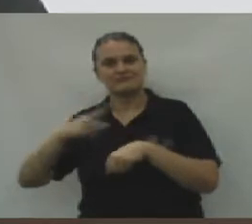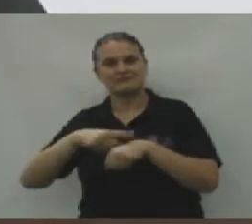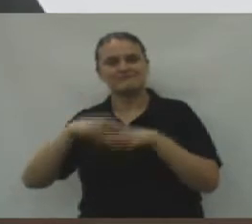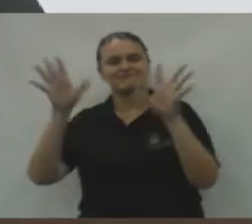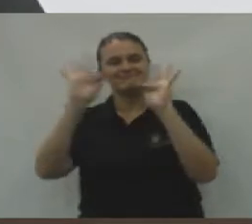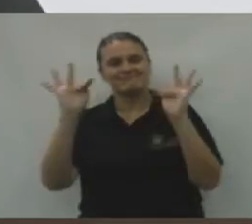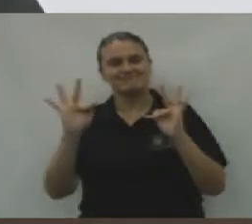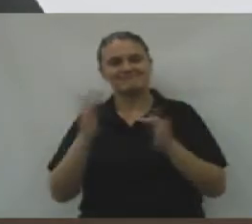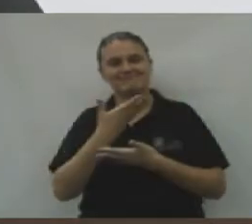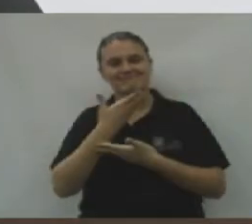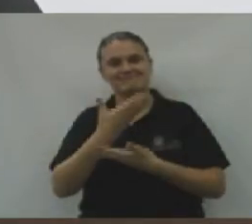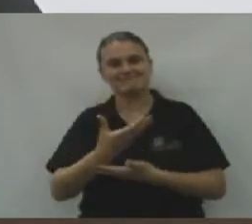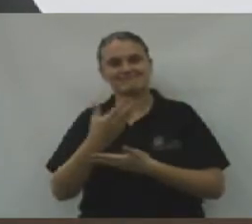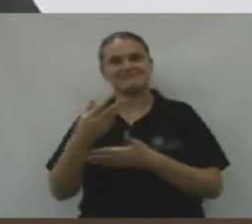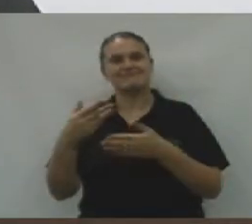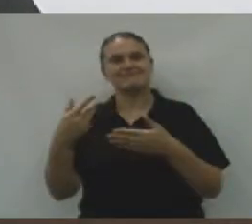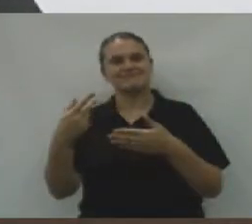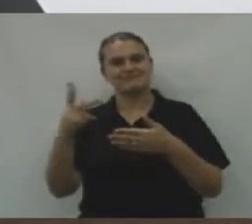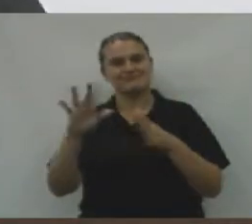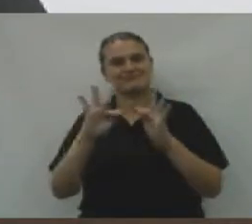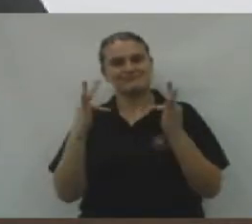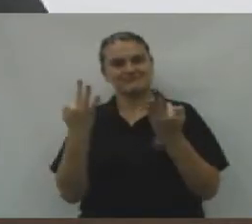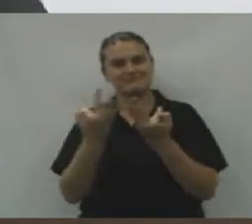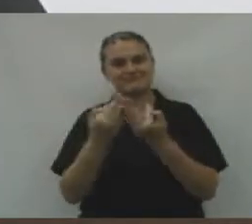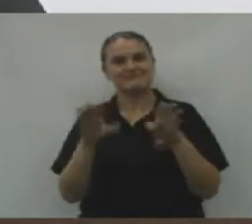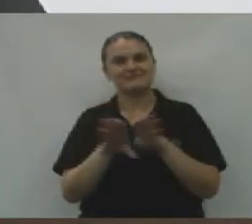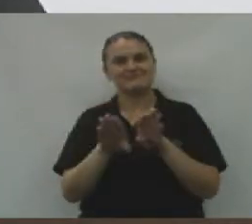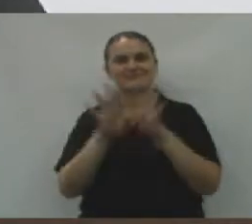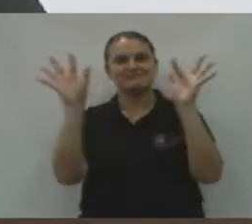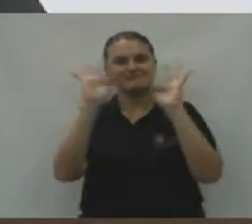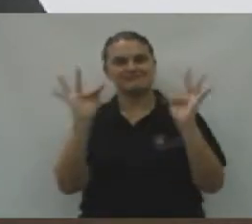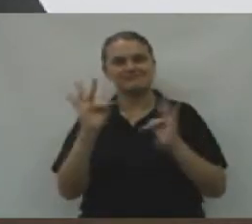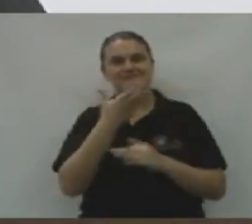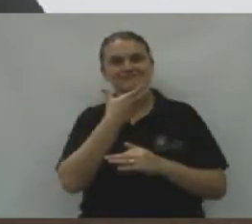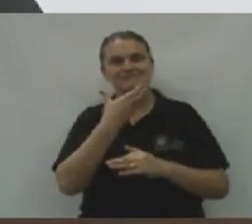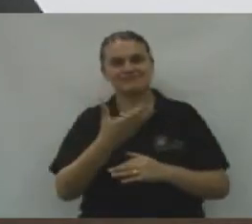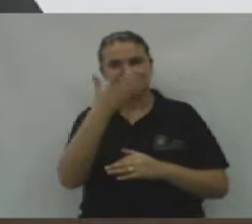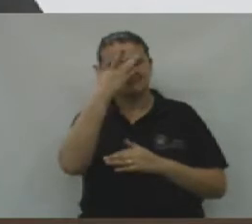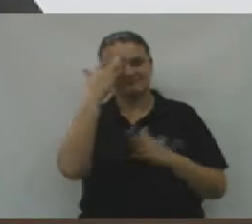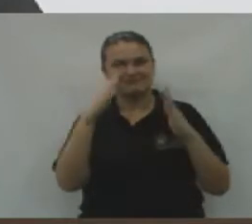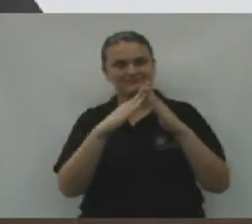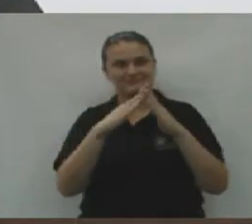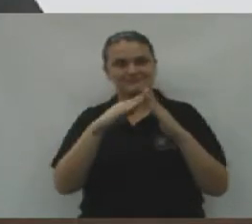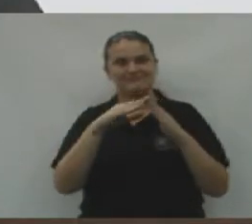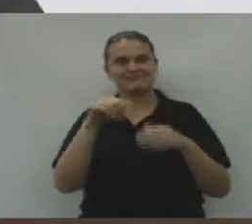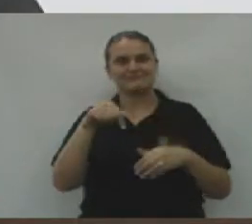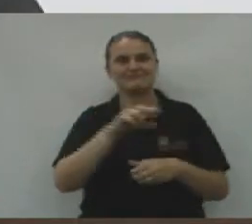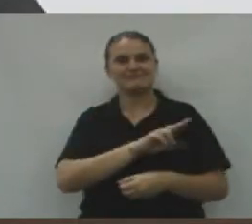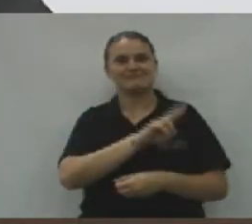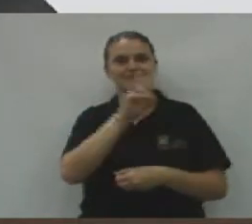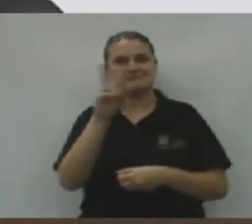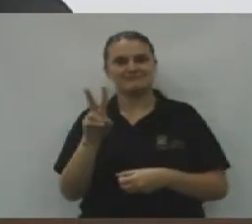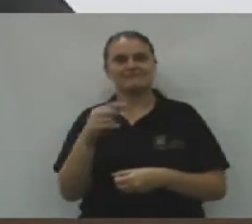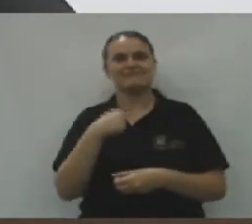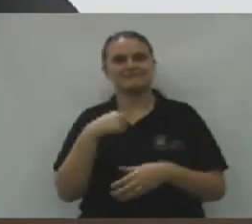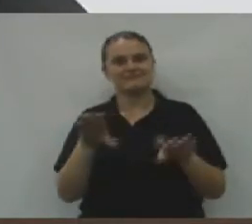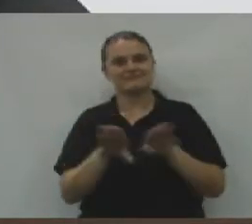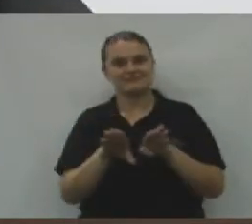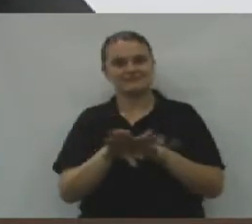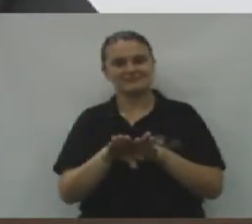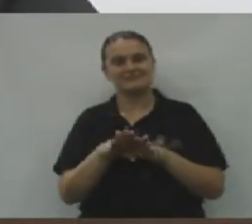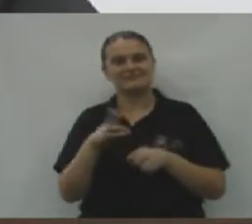Feliz Natal para vocês, para suas famílias. Feliz Natal para todos os munícipes aqui presentes. Eu também não vou